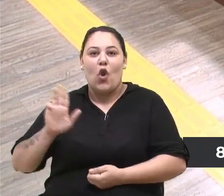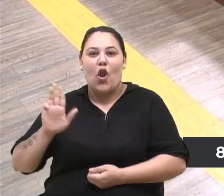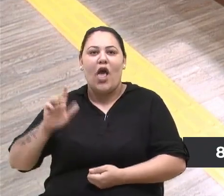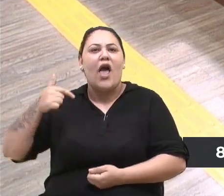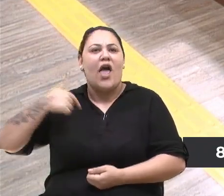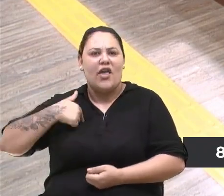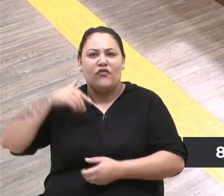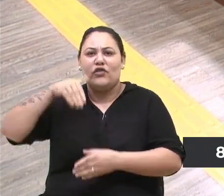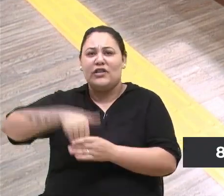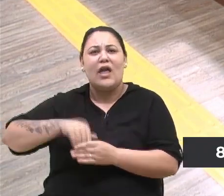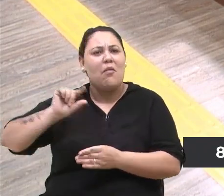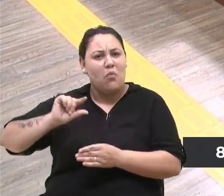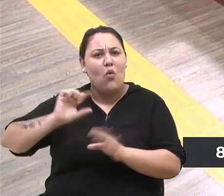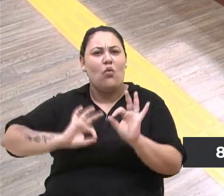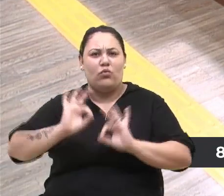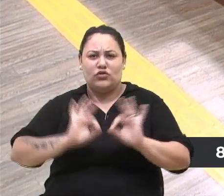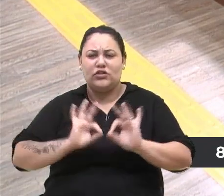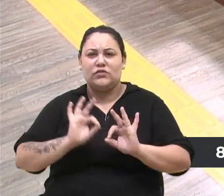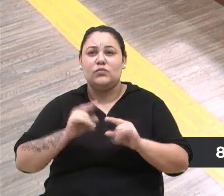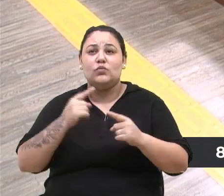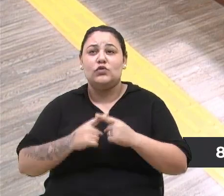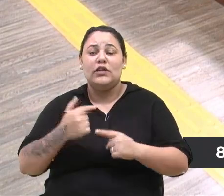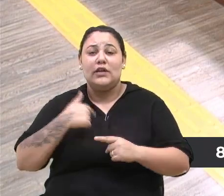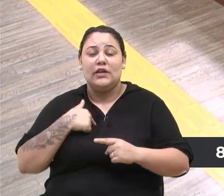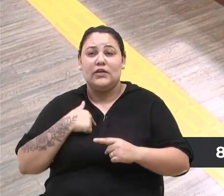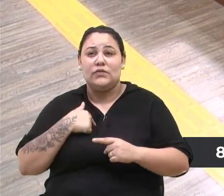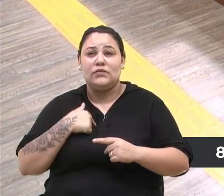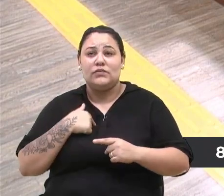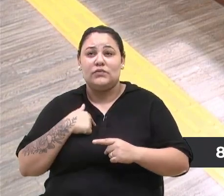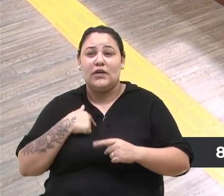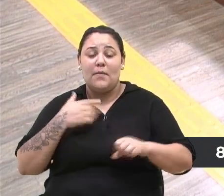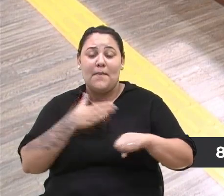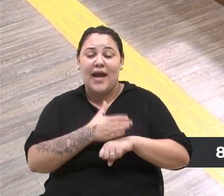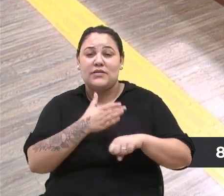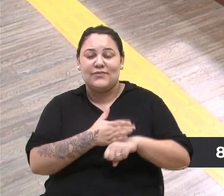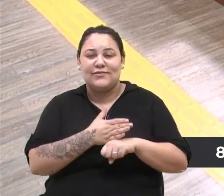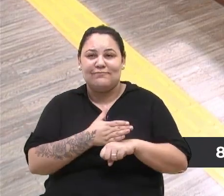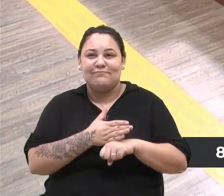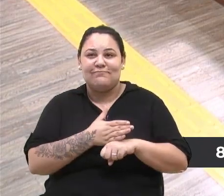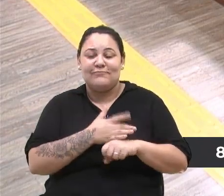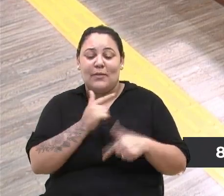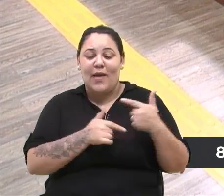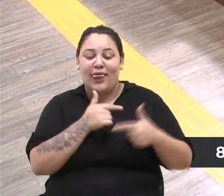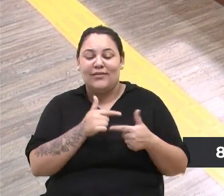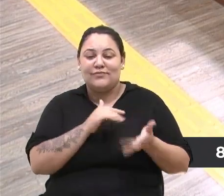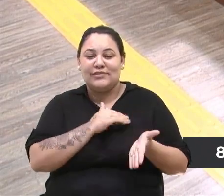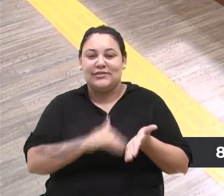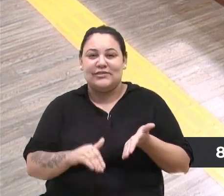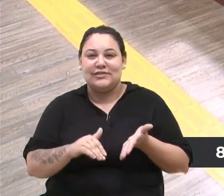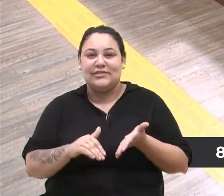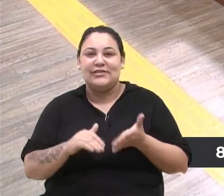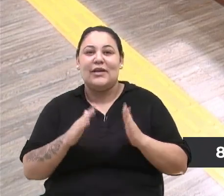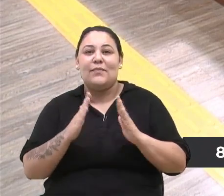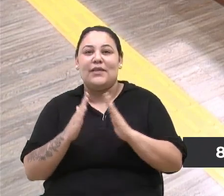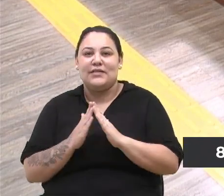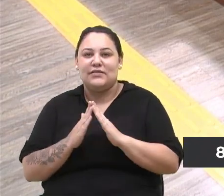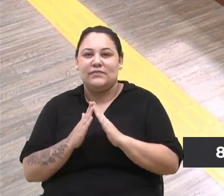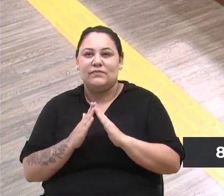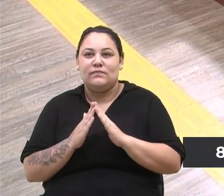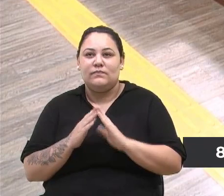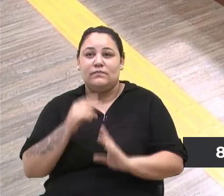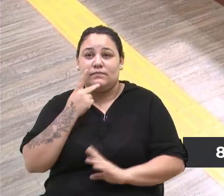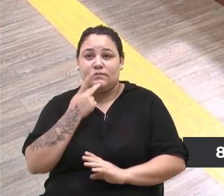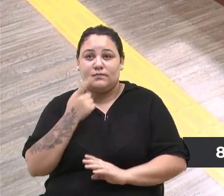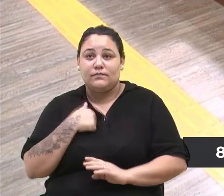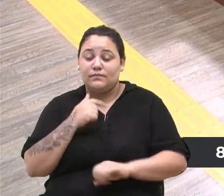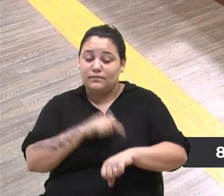projetos. Porque eu estava na Secretaria da Habitação. Eu era um dos que dizia, olha, precisamos montar esse projeto e mandar rápido